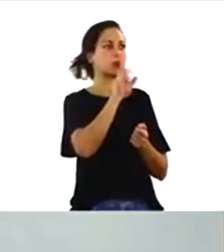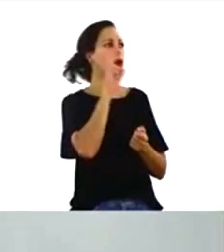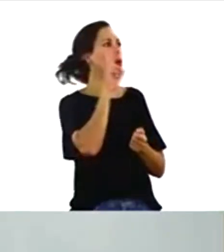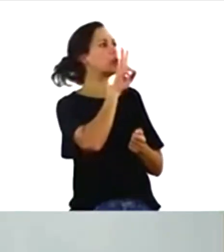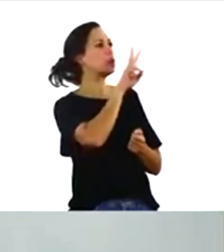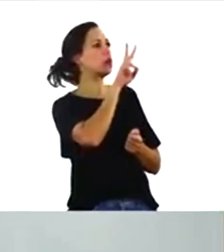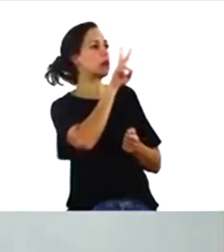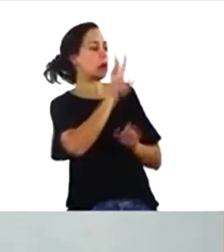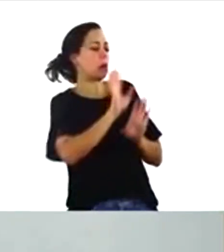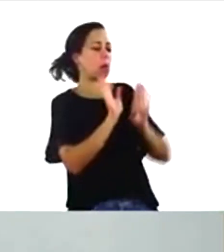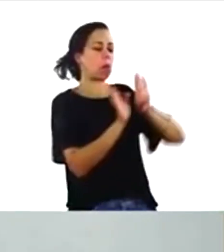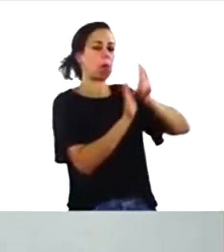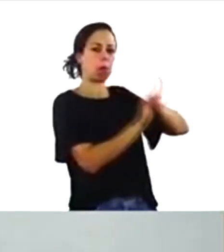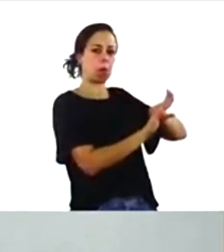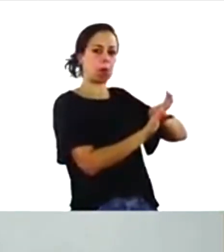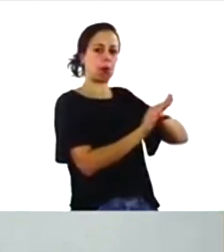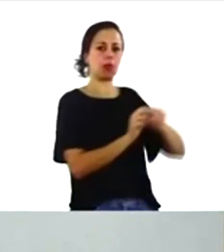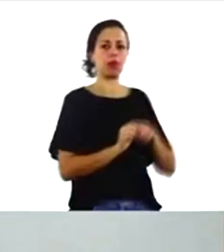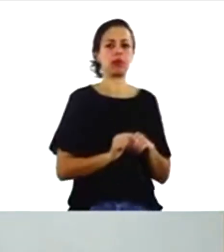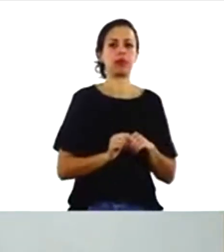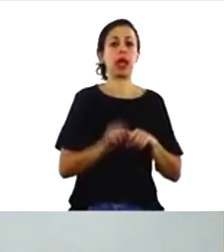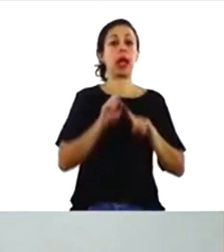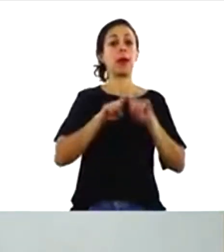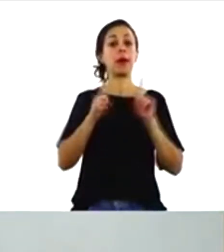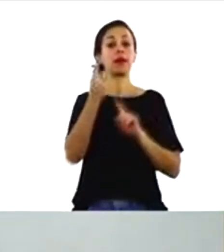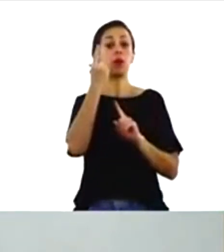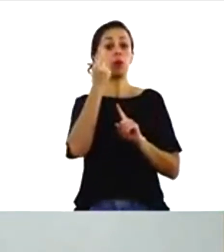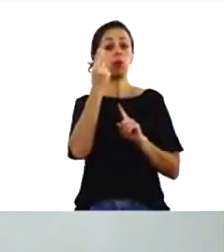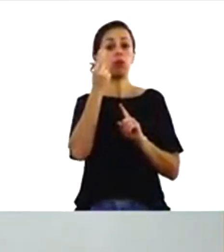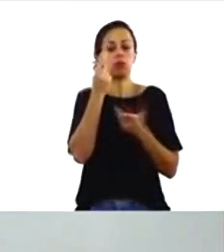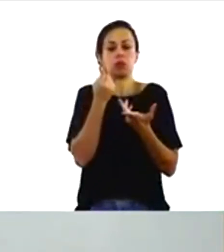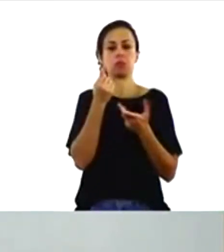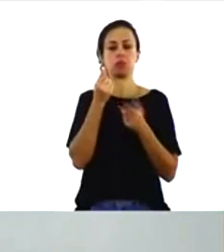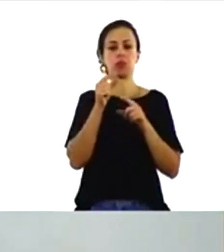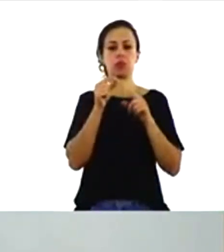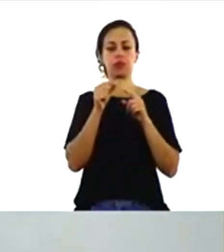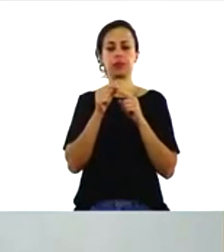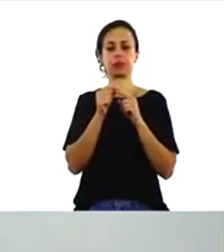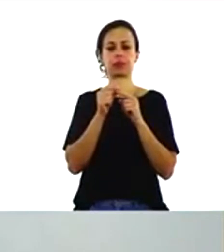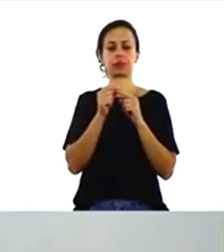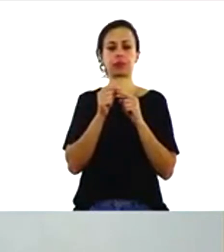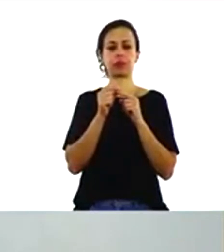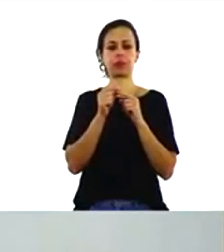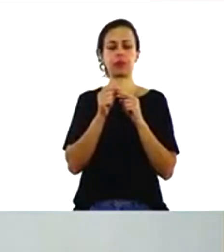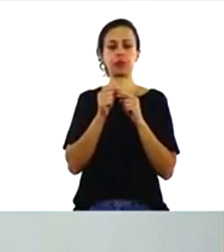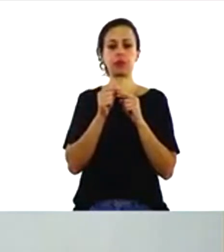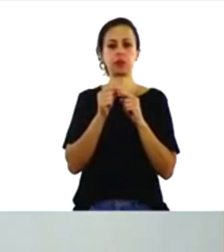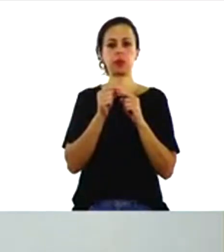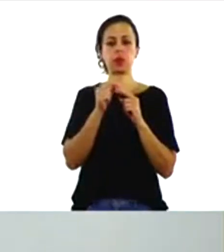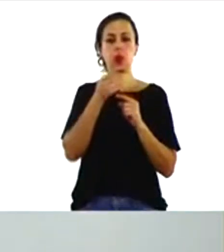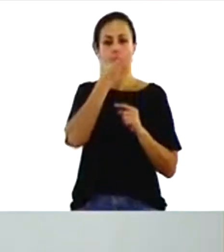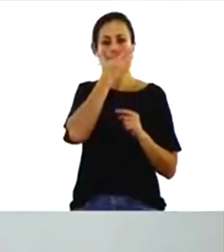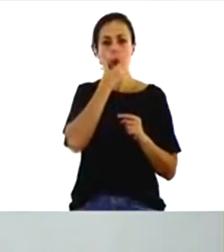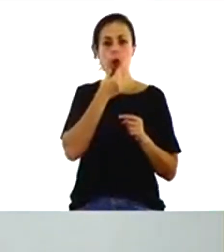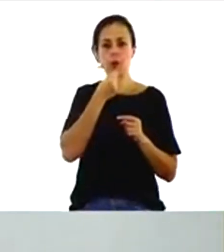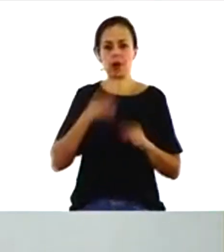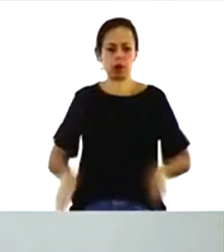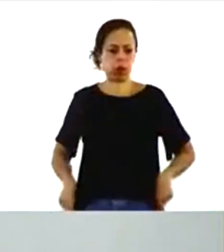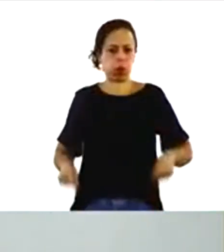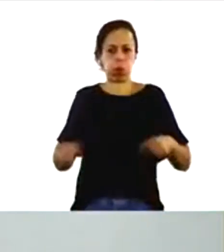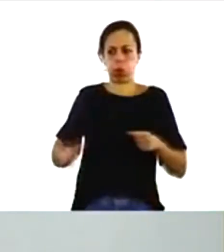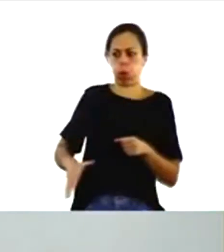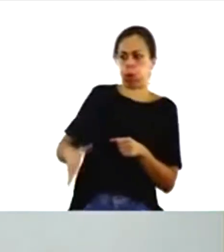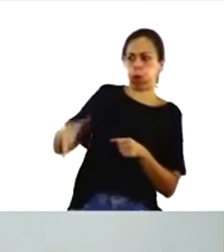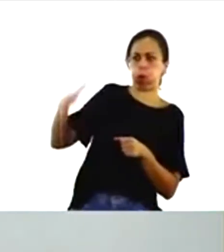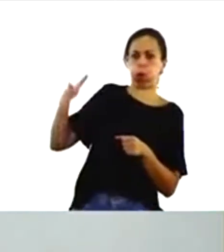coisas obrigatoriamente. Então, um belo dia, ele chegou para um dos seus funcionários mais altos. Disse: olha, eu quero que você